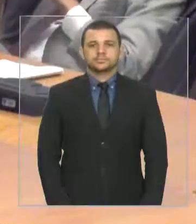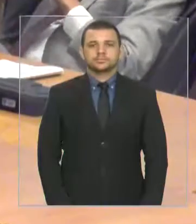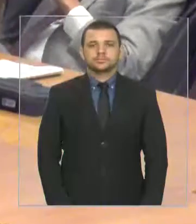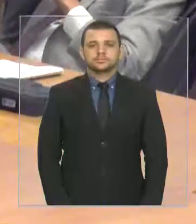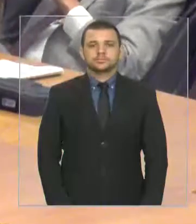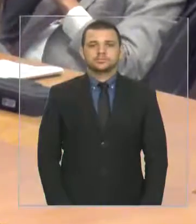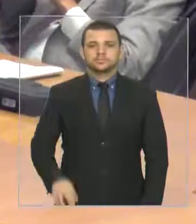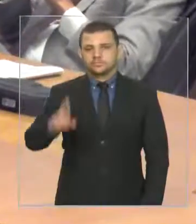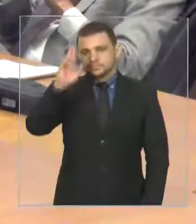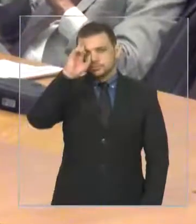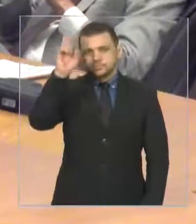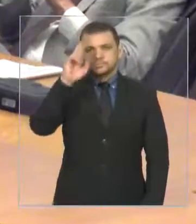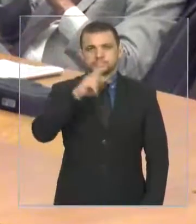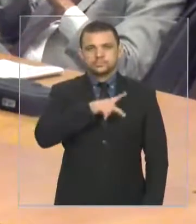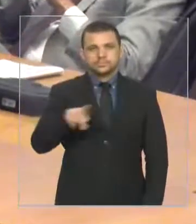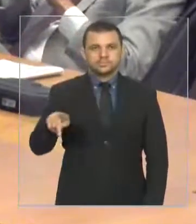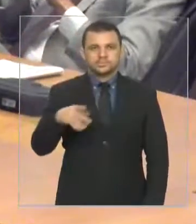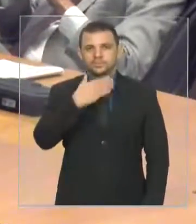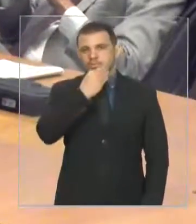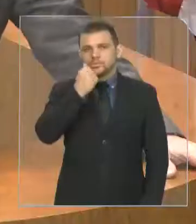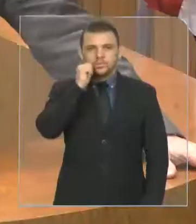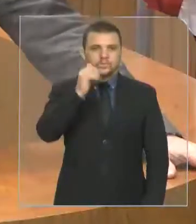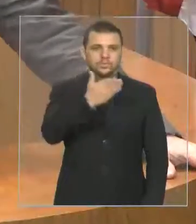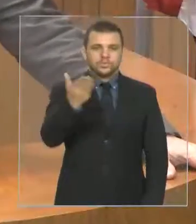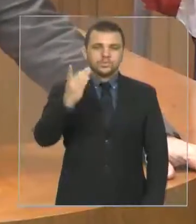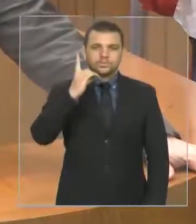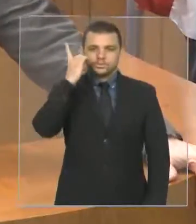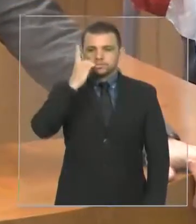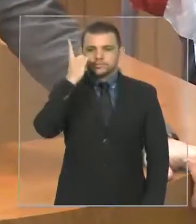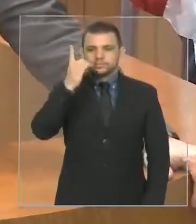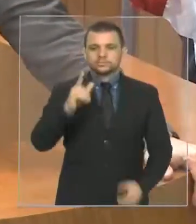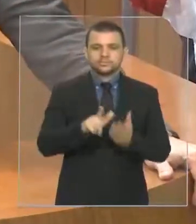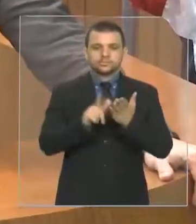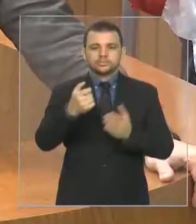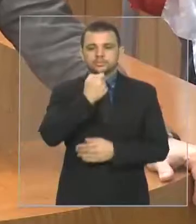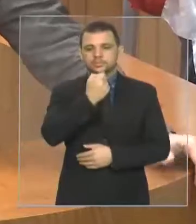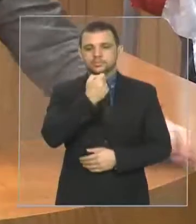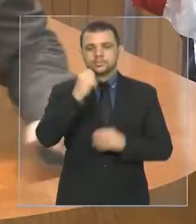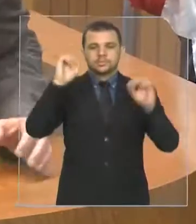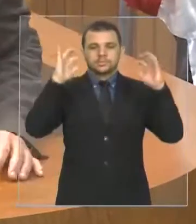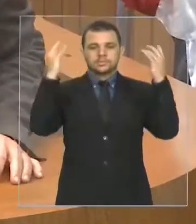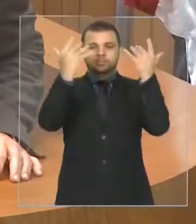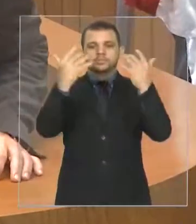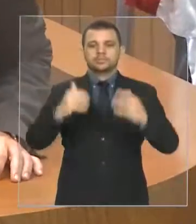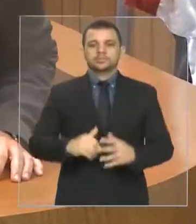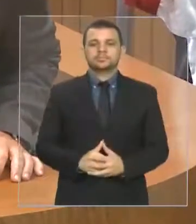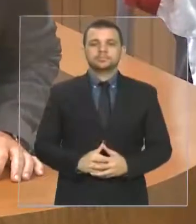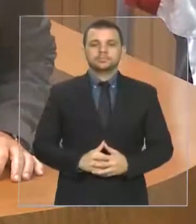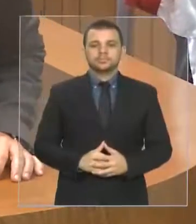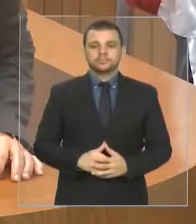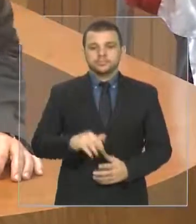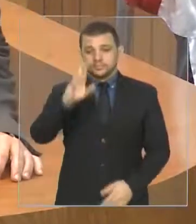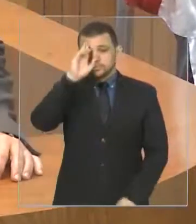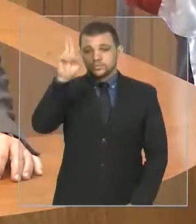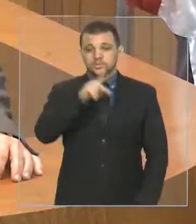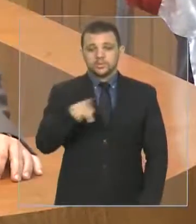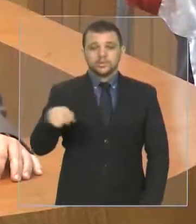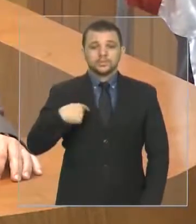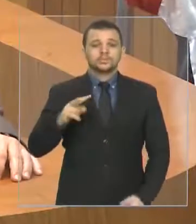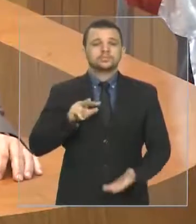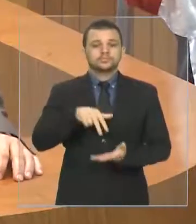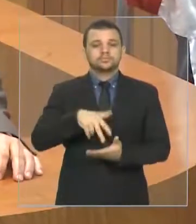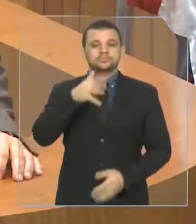Senhor presidente, deputados, deputadas, imprensa, galeria. Senhor presidente, venho hoje a essa